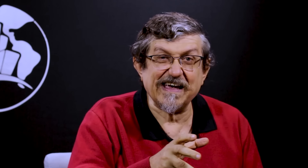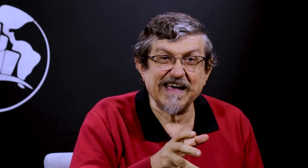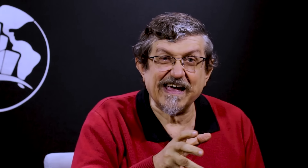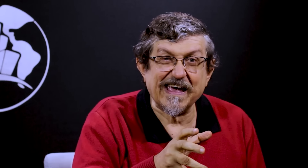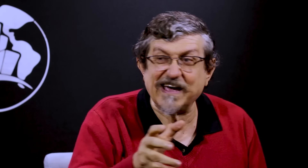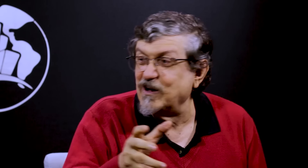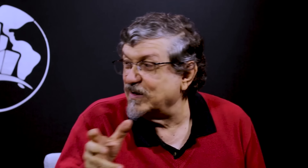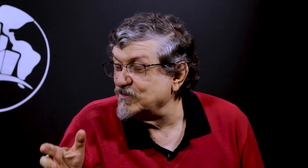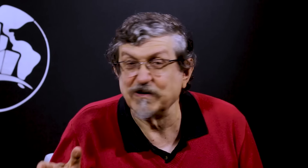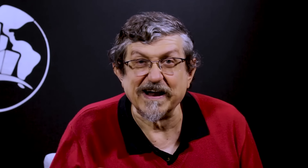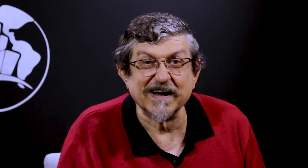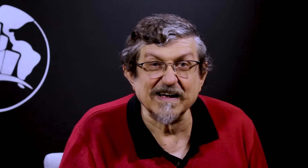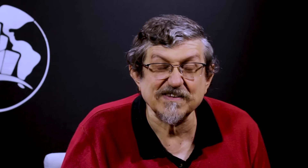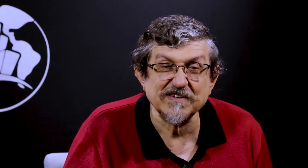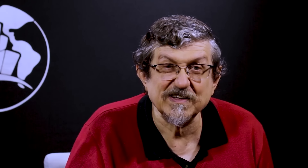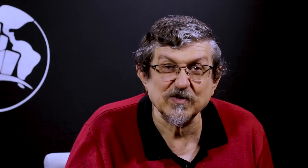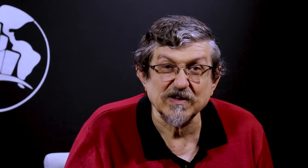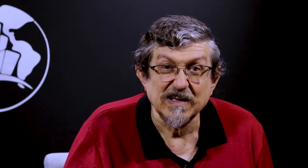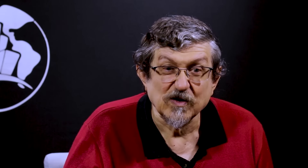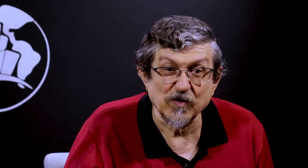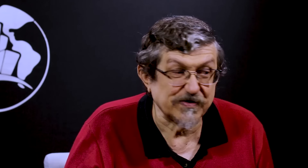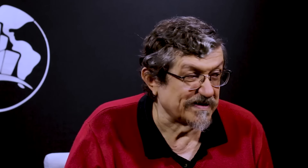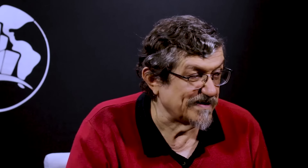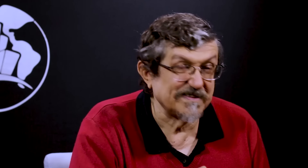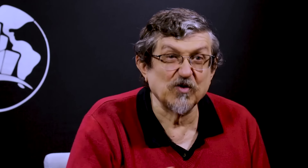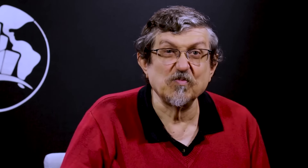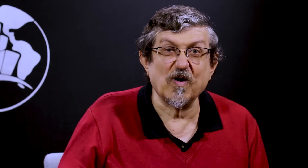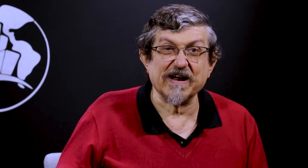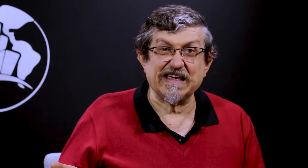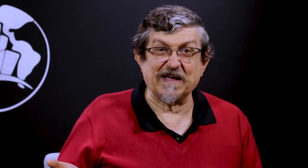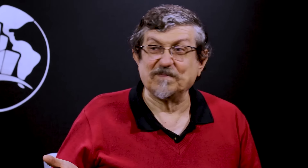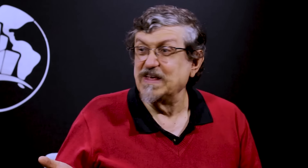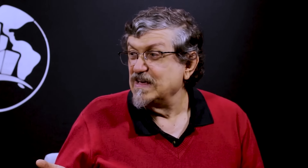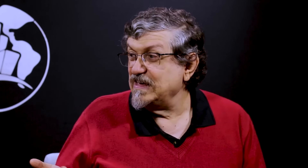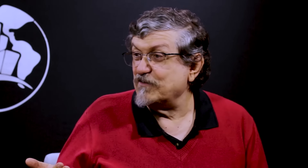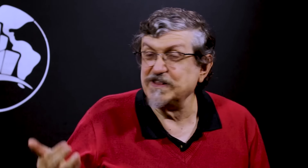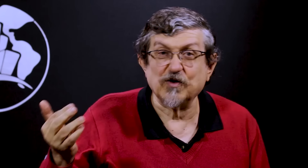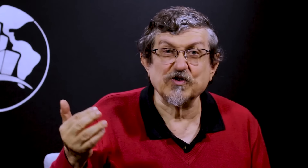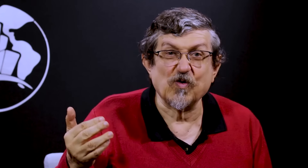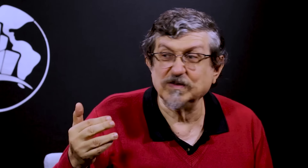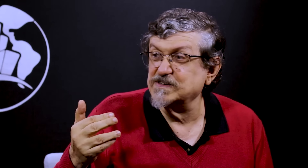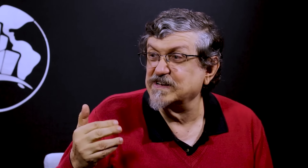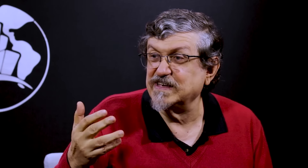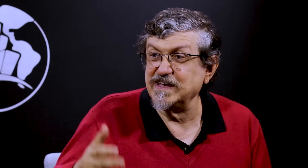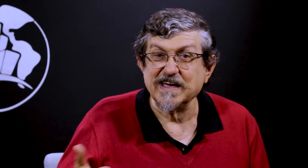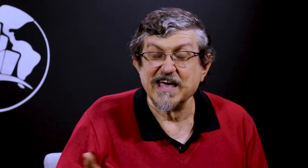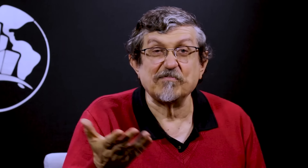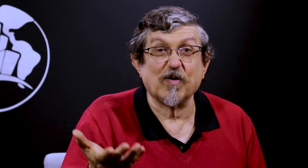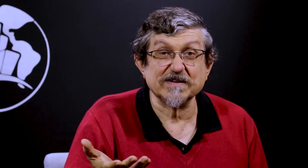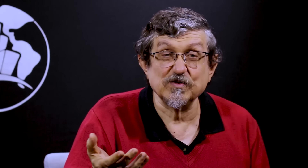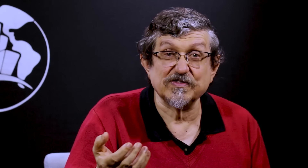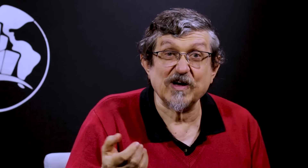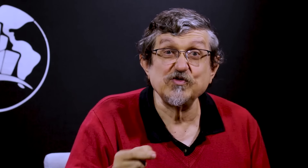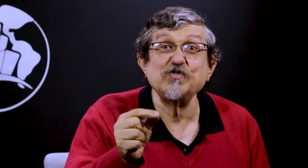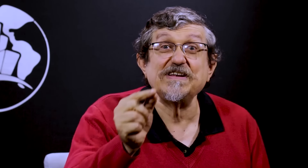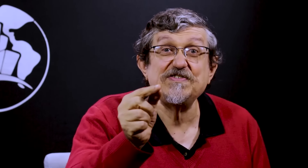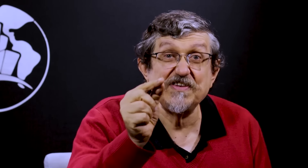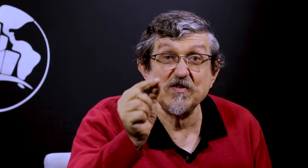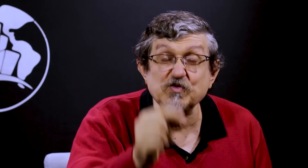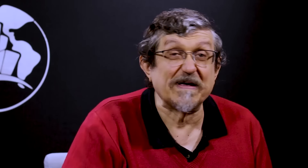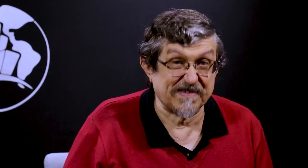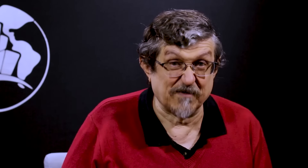aqui, esse lugar é a casa de Deus. Com certeza Deus mora aqui. E afinal de contas, aqui é a porta dos céus. E